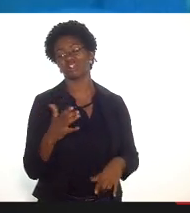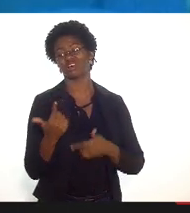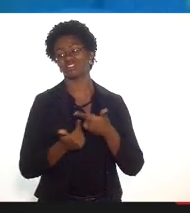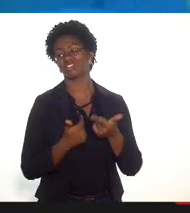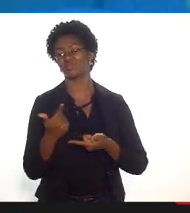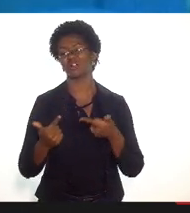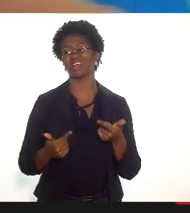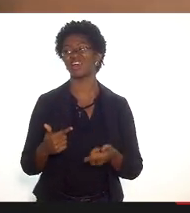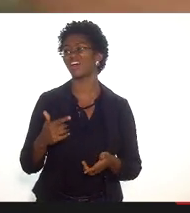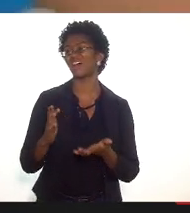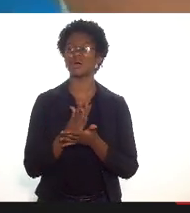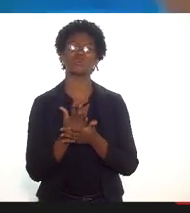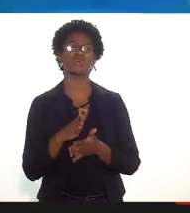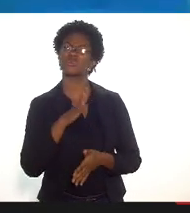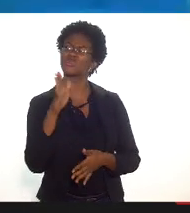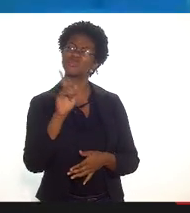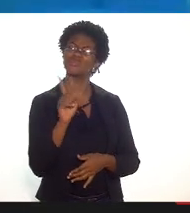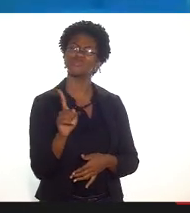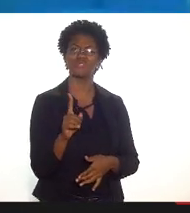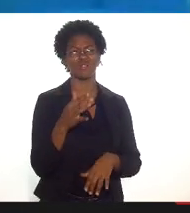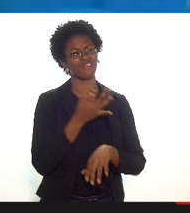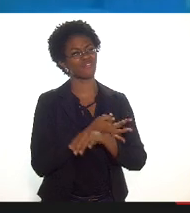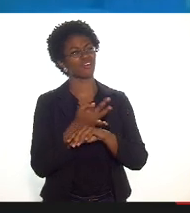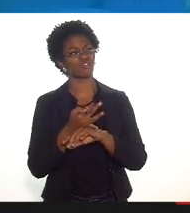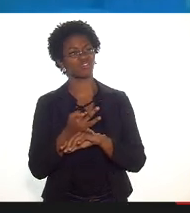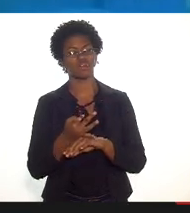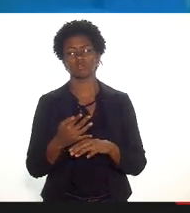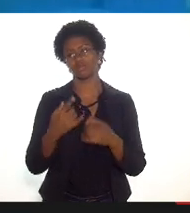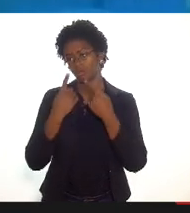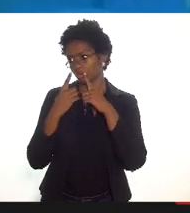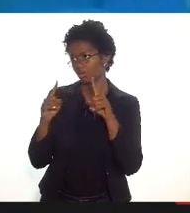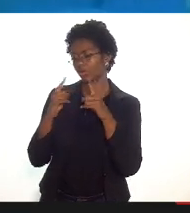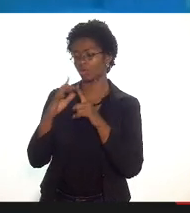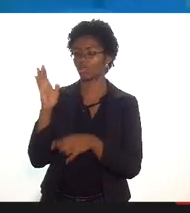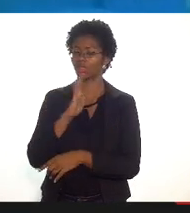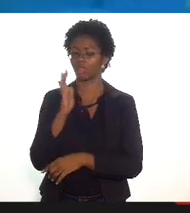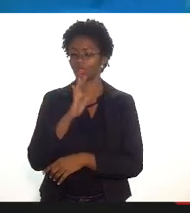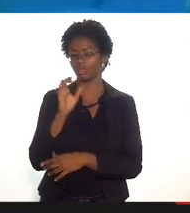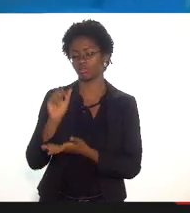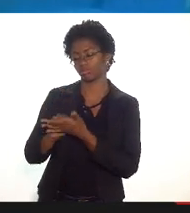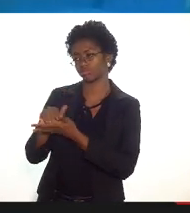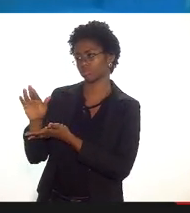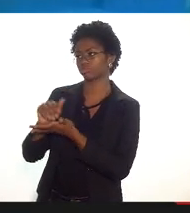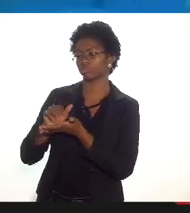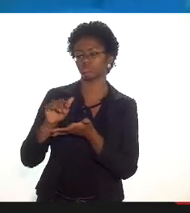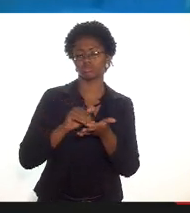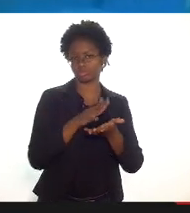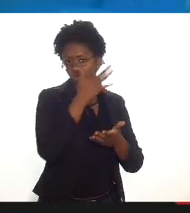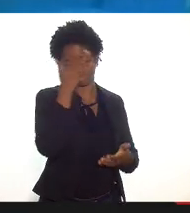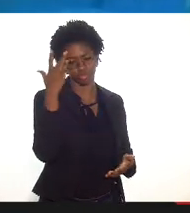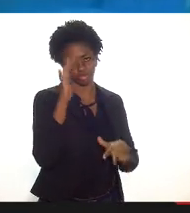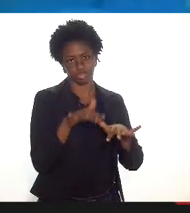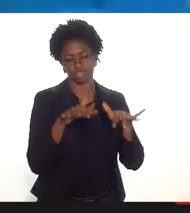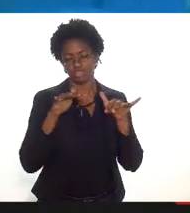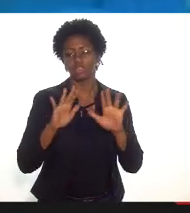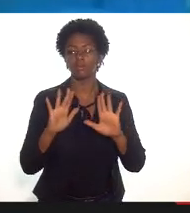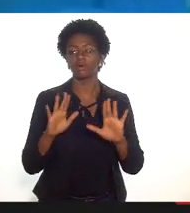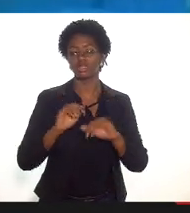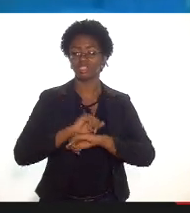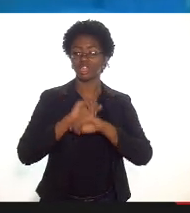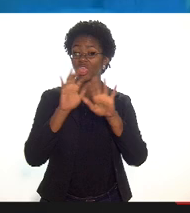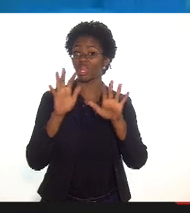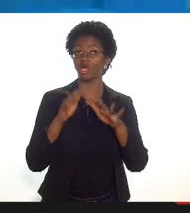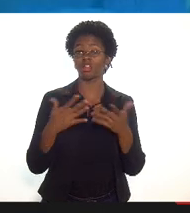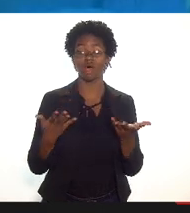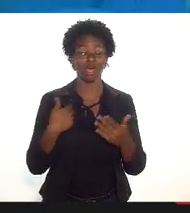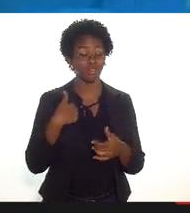que não estão indo trabalhar, não assinam o ponto e tal. Fez uma crítica que foi imediatamente rechaçada por várias pessoas que estavam na audiência, mas disse bem claro. Quando eu